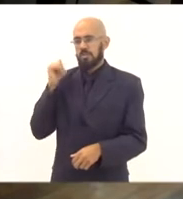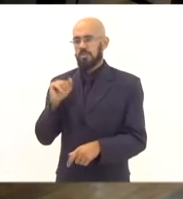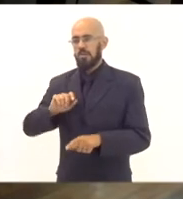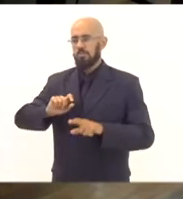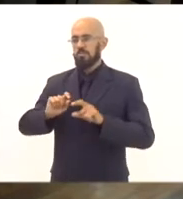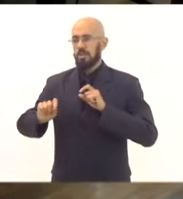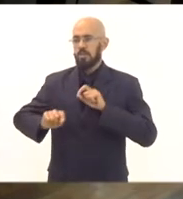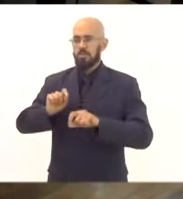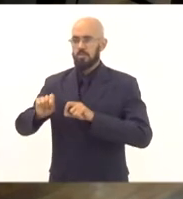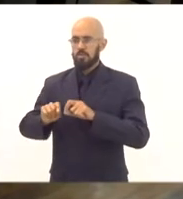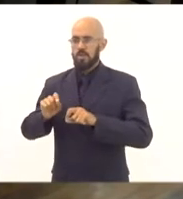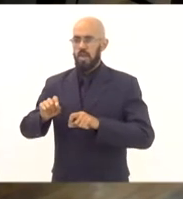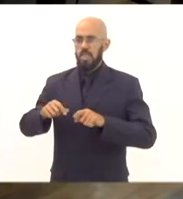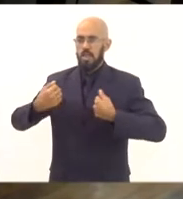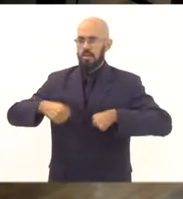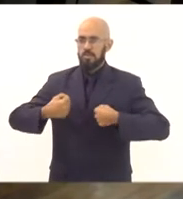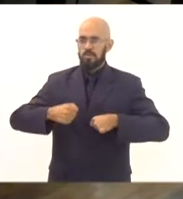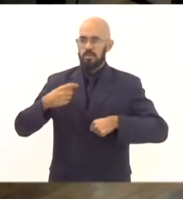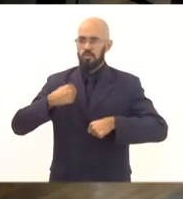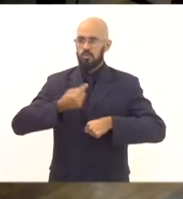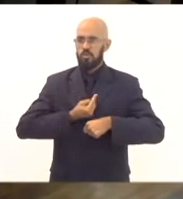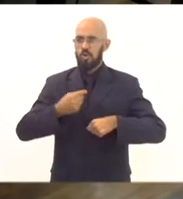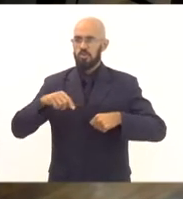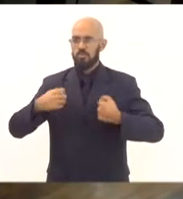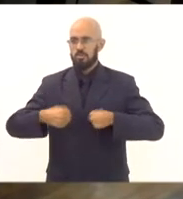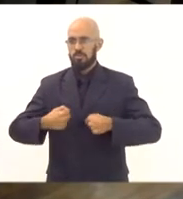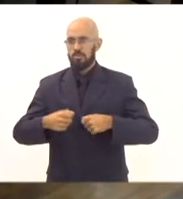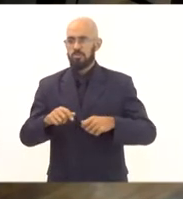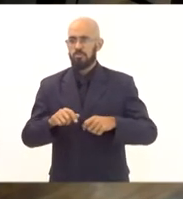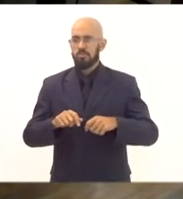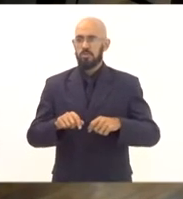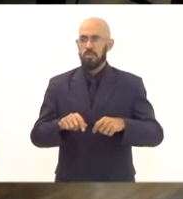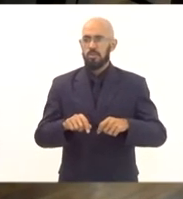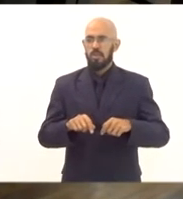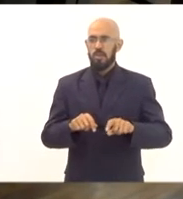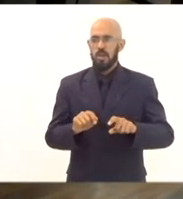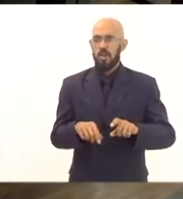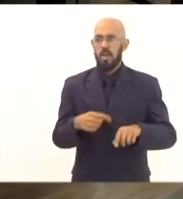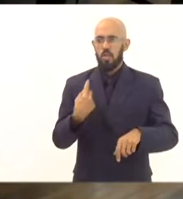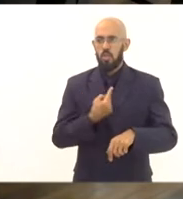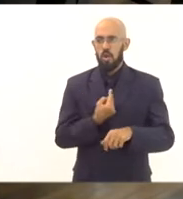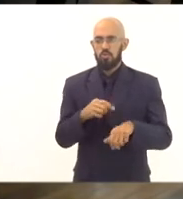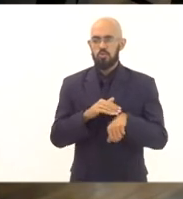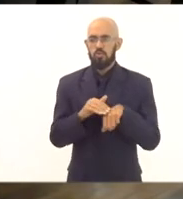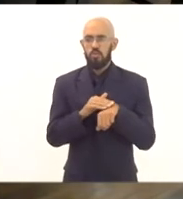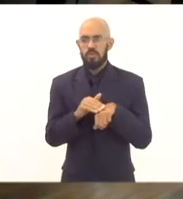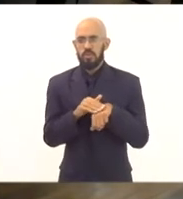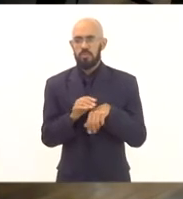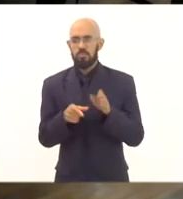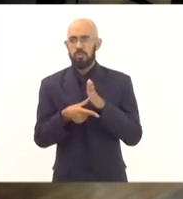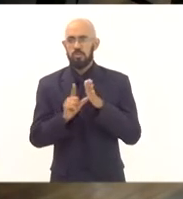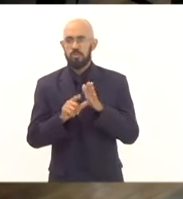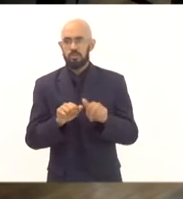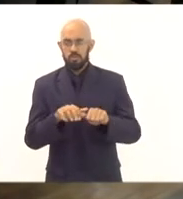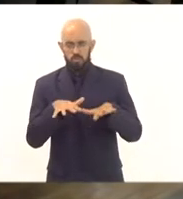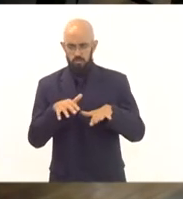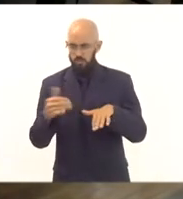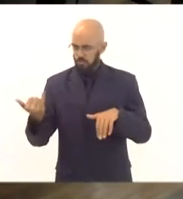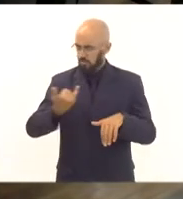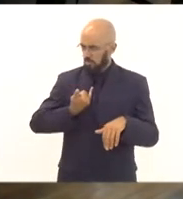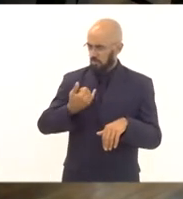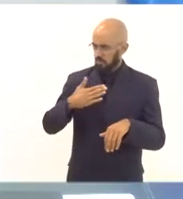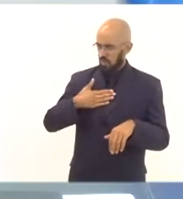quem vais tivemos em relação aos evite usar a gente conversava antes de começar audiência e o senhor me dá uma